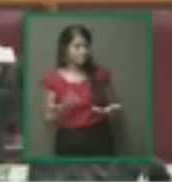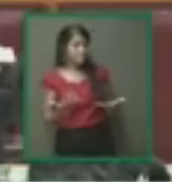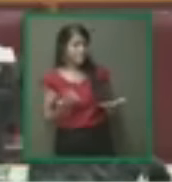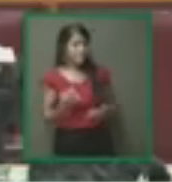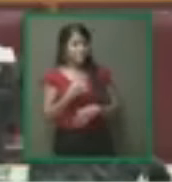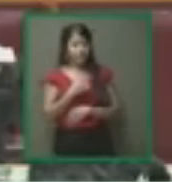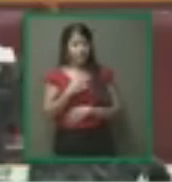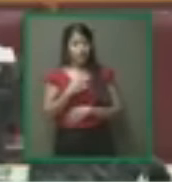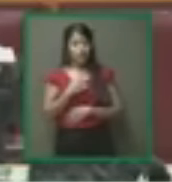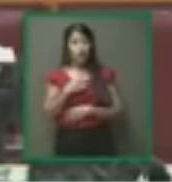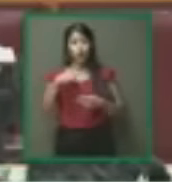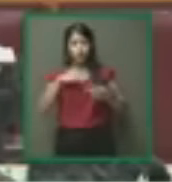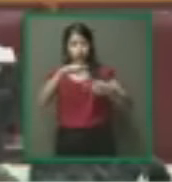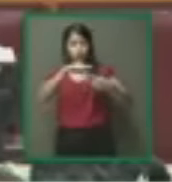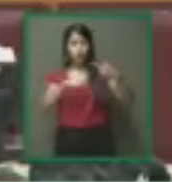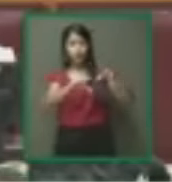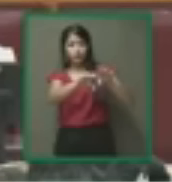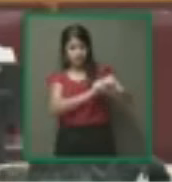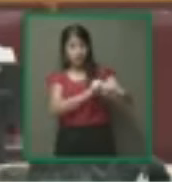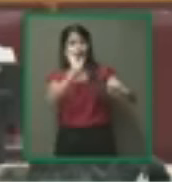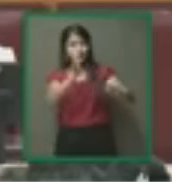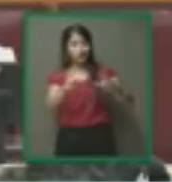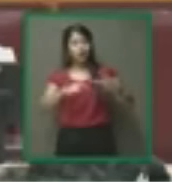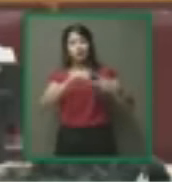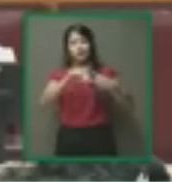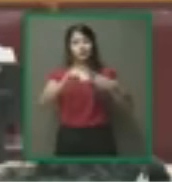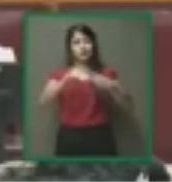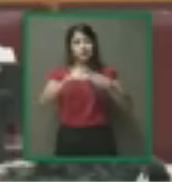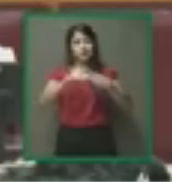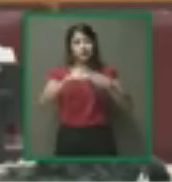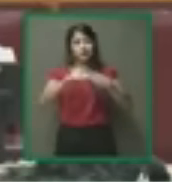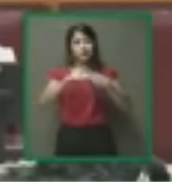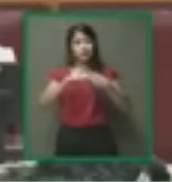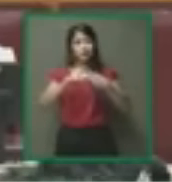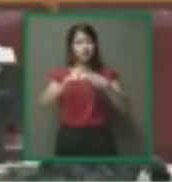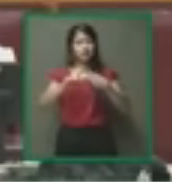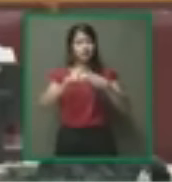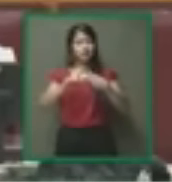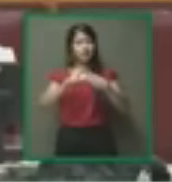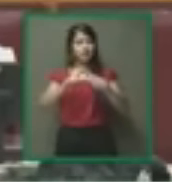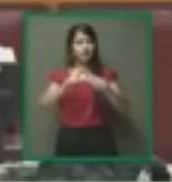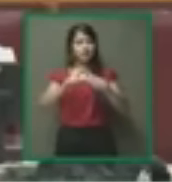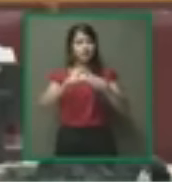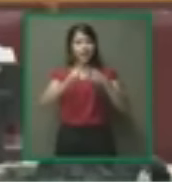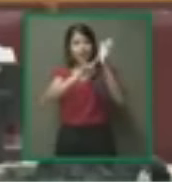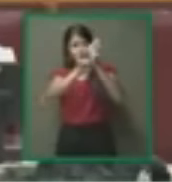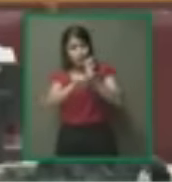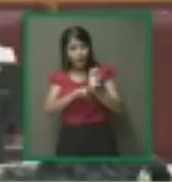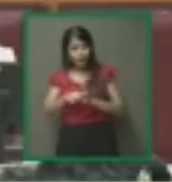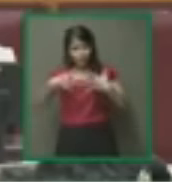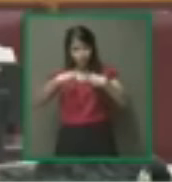Excelência, eu tenho 2 graduações. Eu sou graduado em radiologia, eu sou graduado